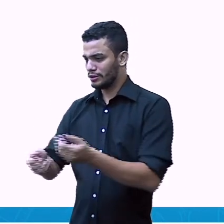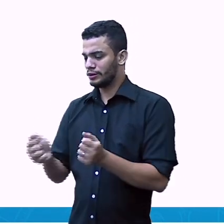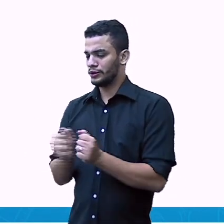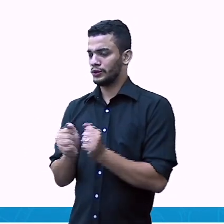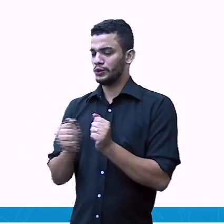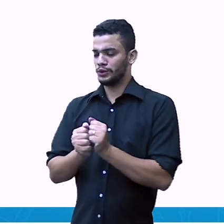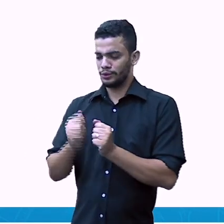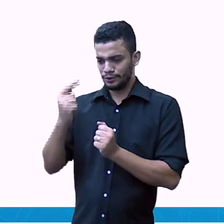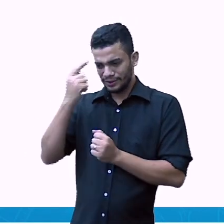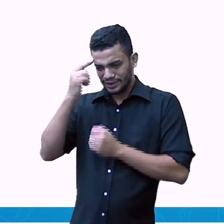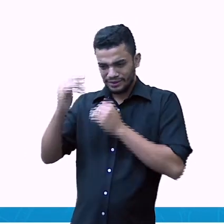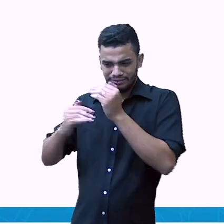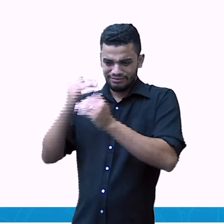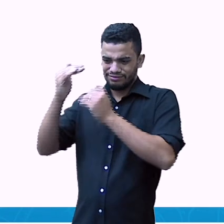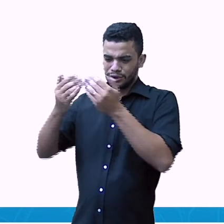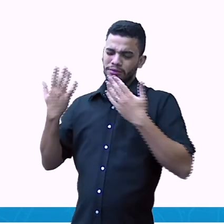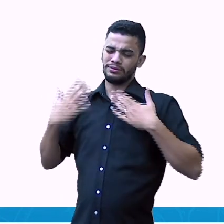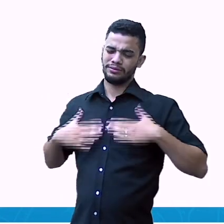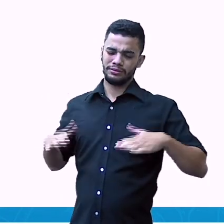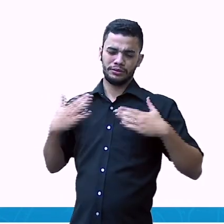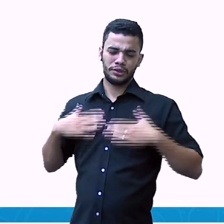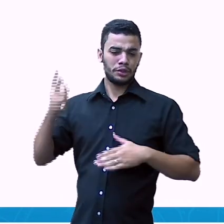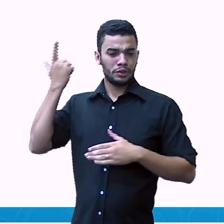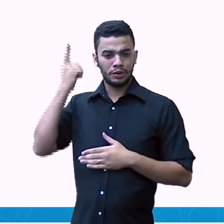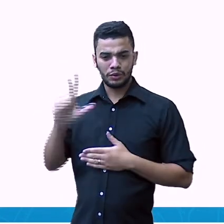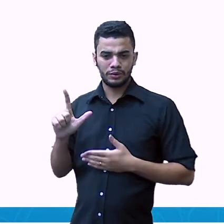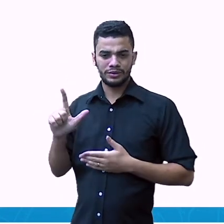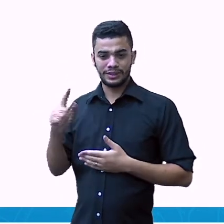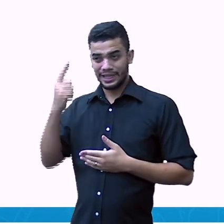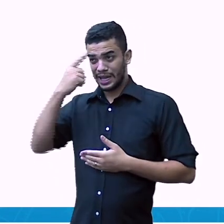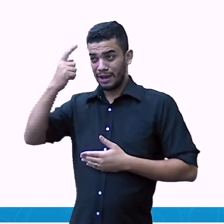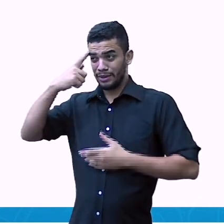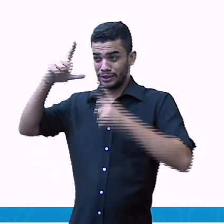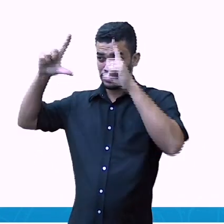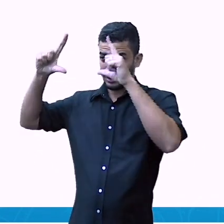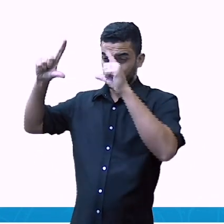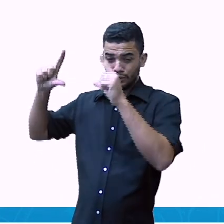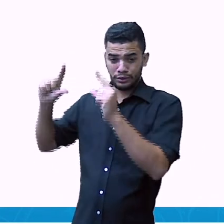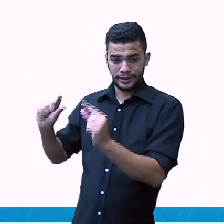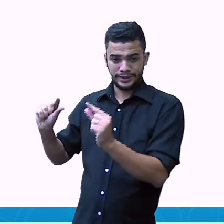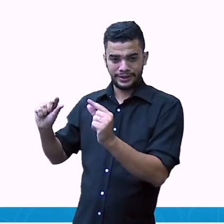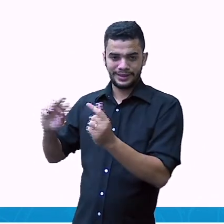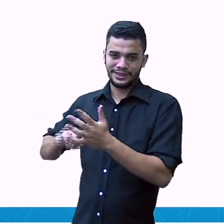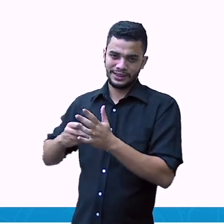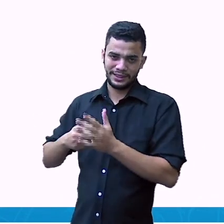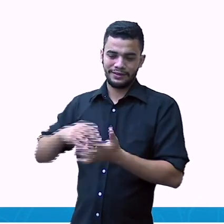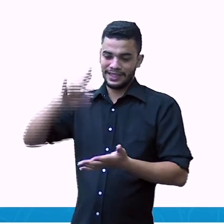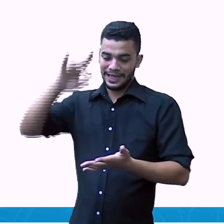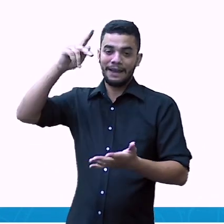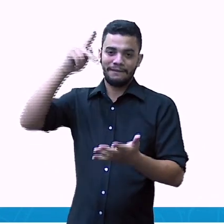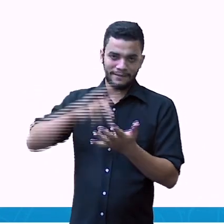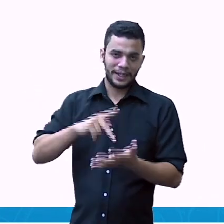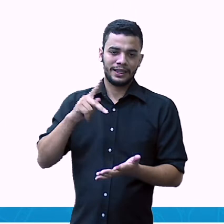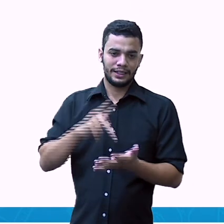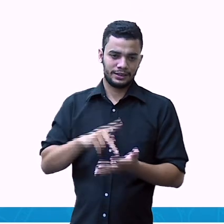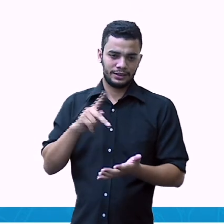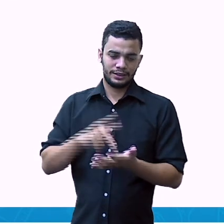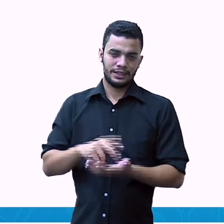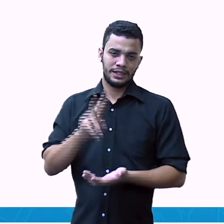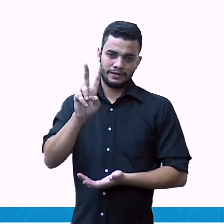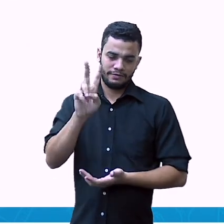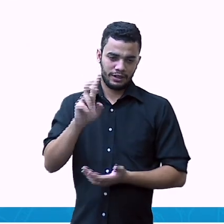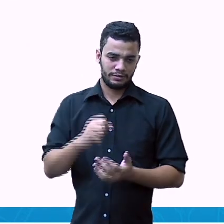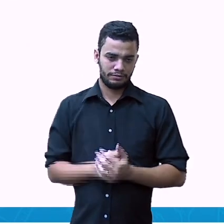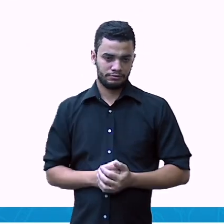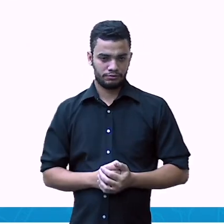o seu desenvolvimento social e educacional. Essa frase está correta, acontece isso mesmo.